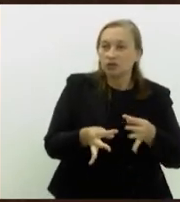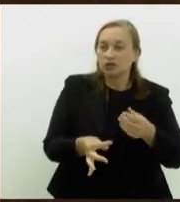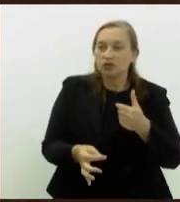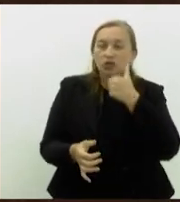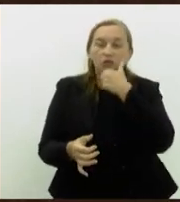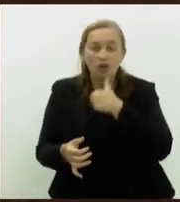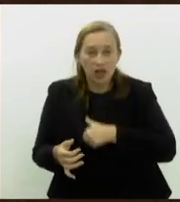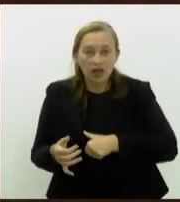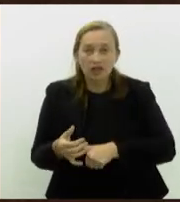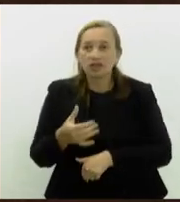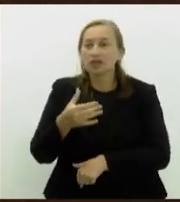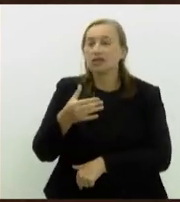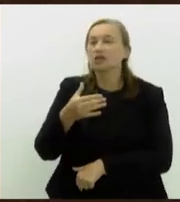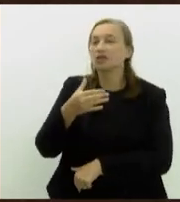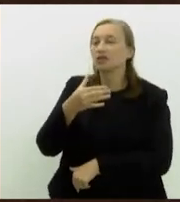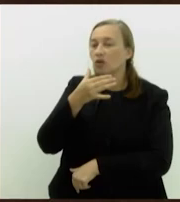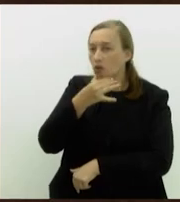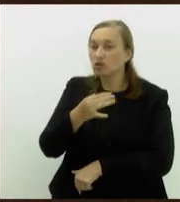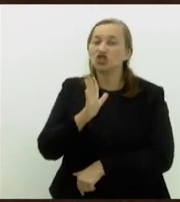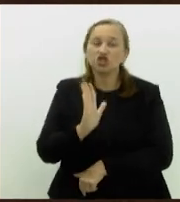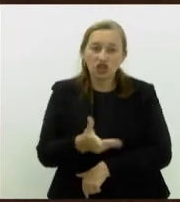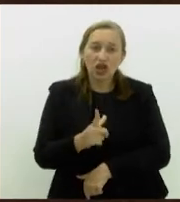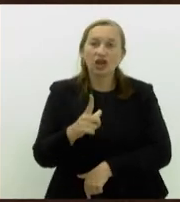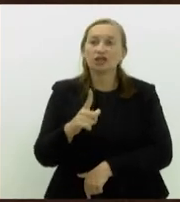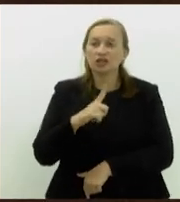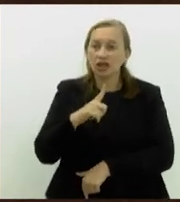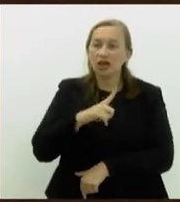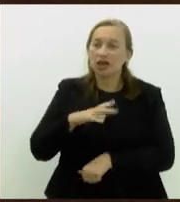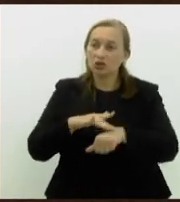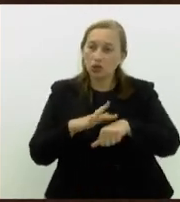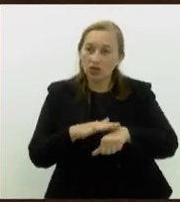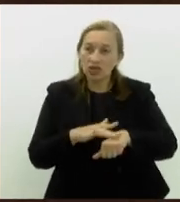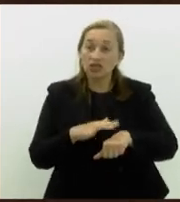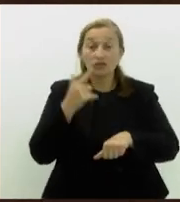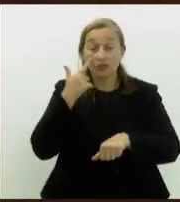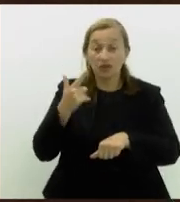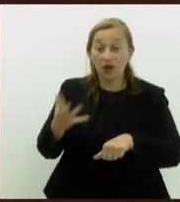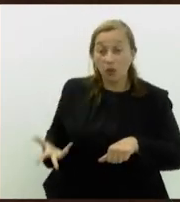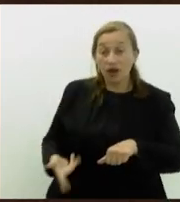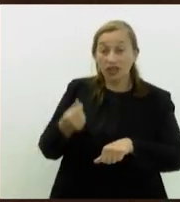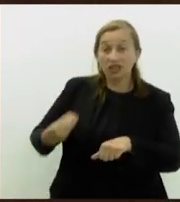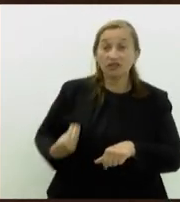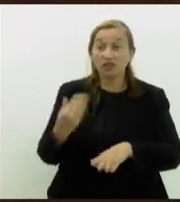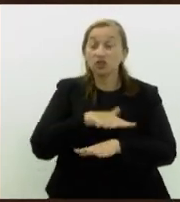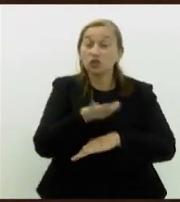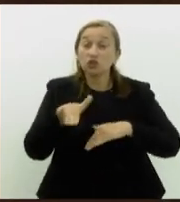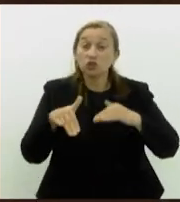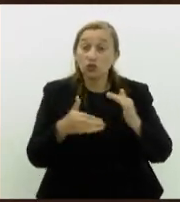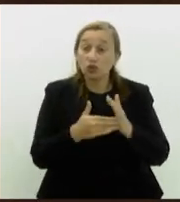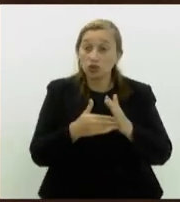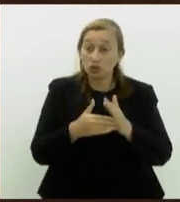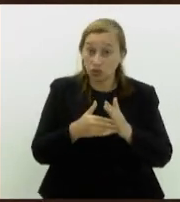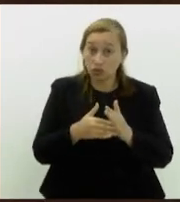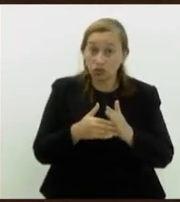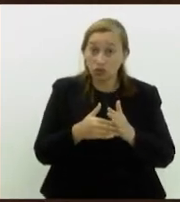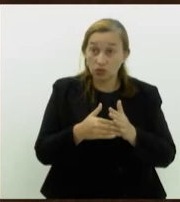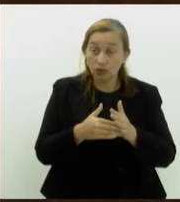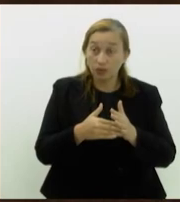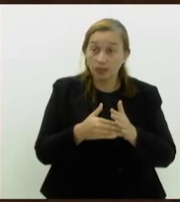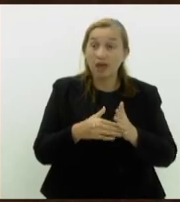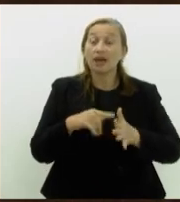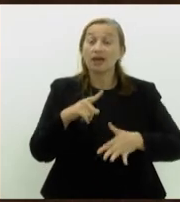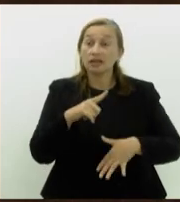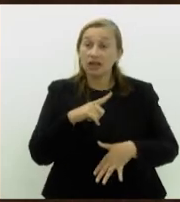já contraíram a doença e a gente vai trabalhar na melhor qualidade de vida de todos que